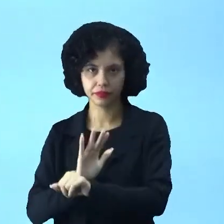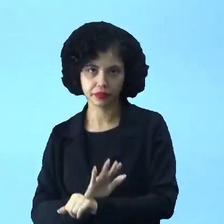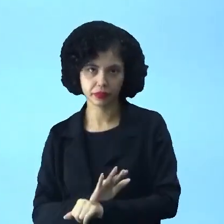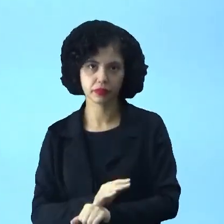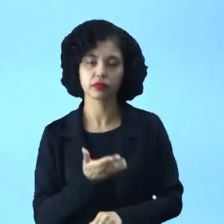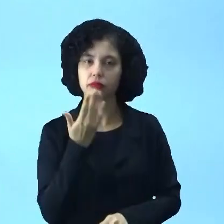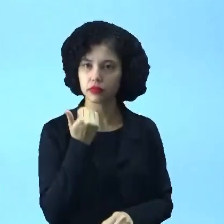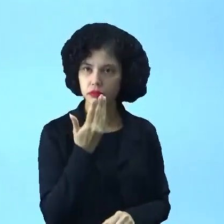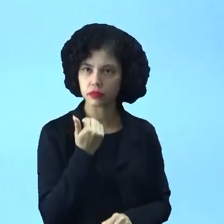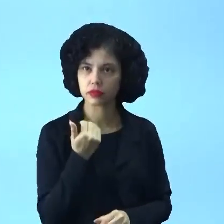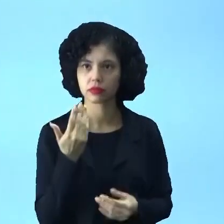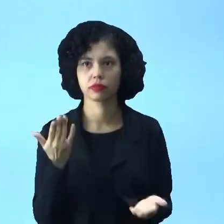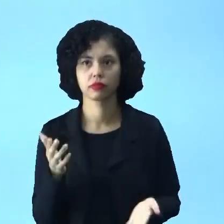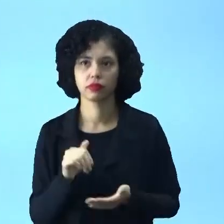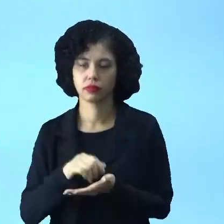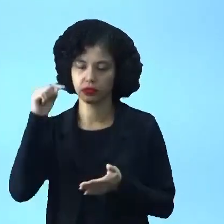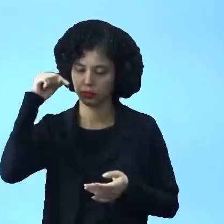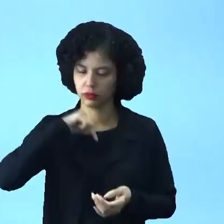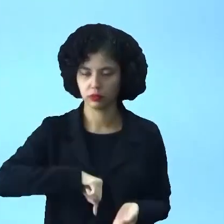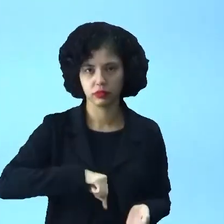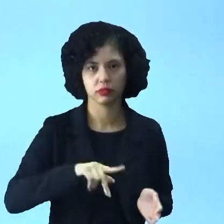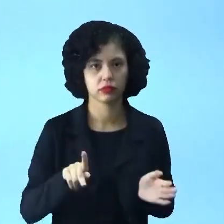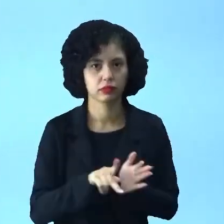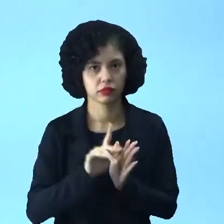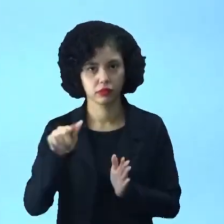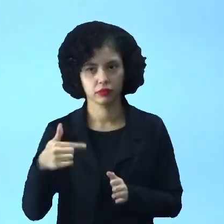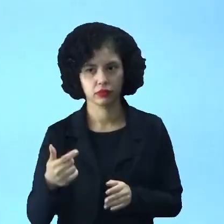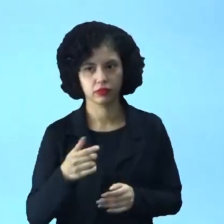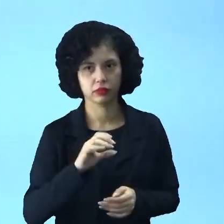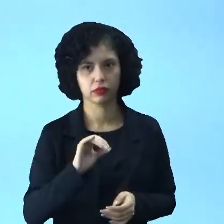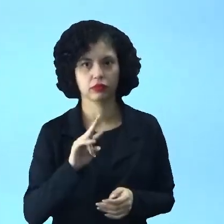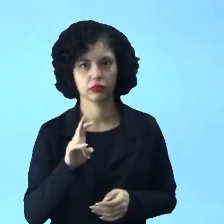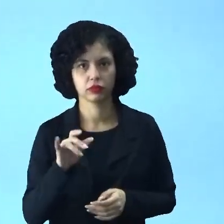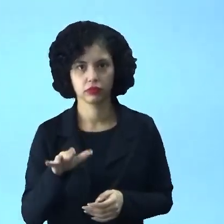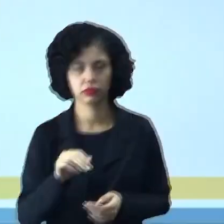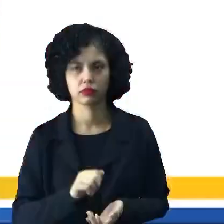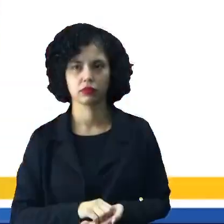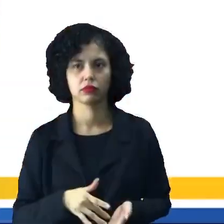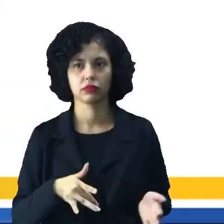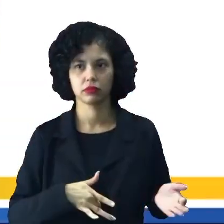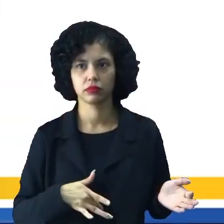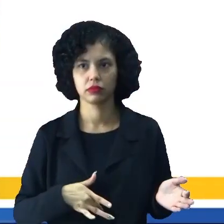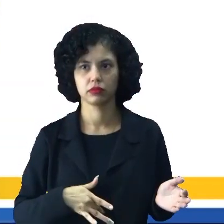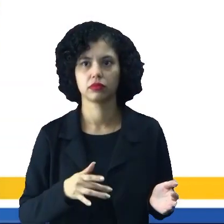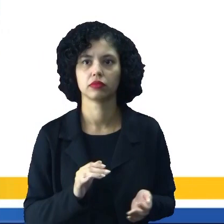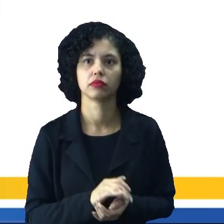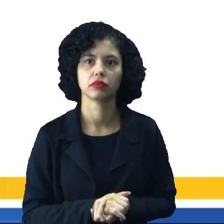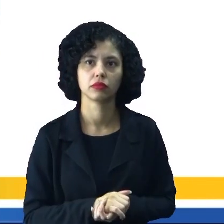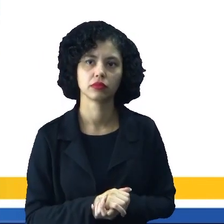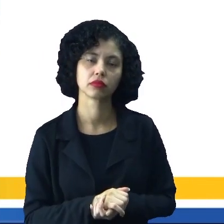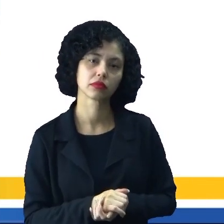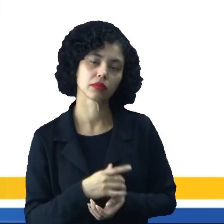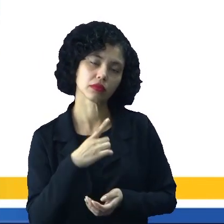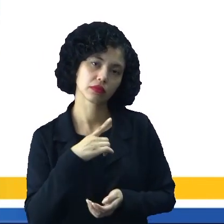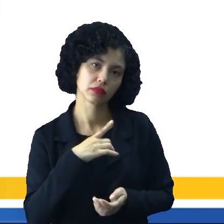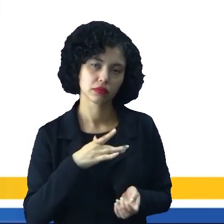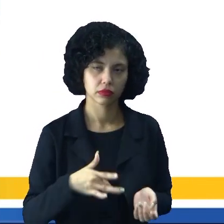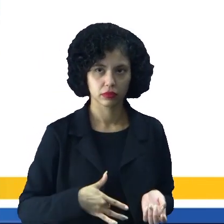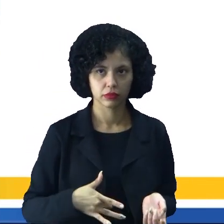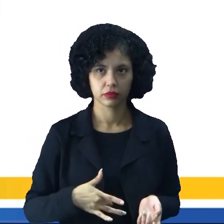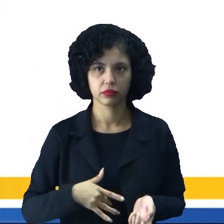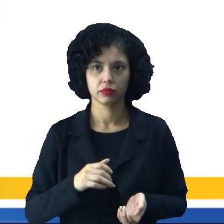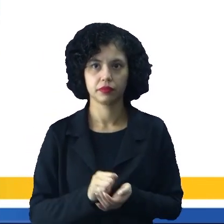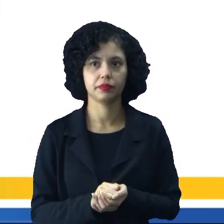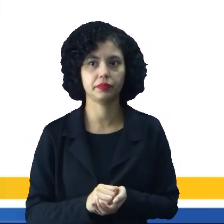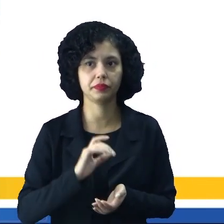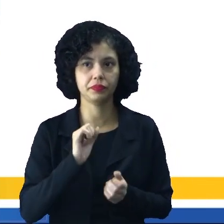esse alimento, então, descer para o próximo órgão, que é o estômago. Bom, aí vem o estômago. O estômago é